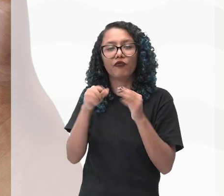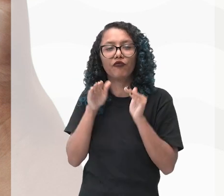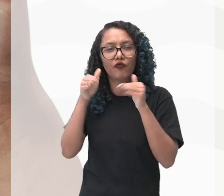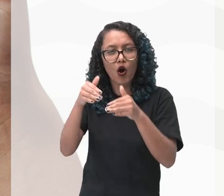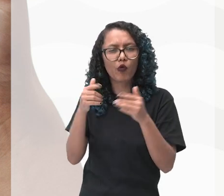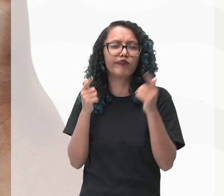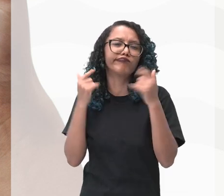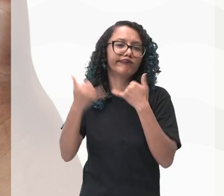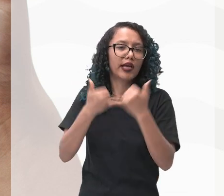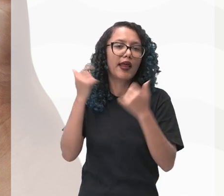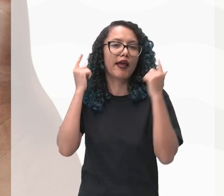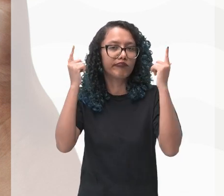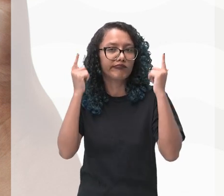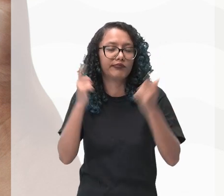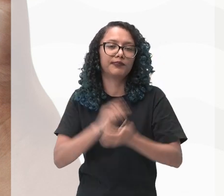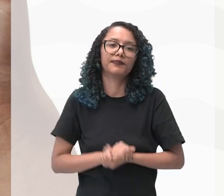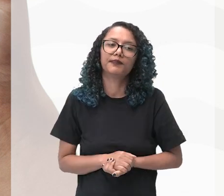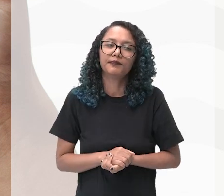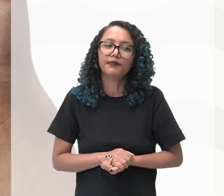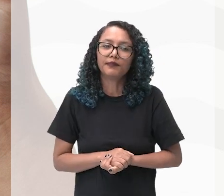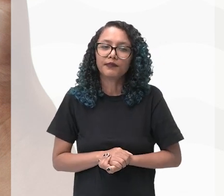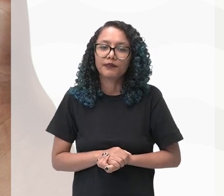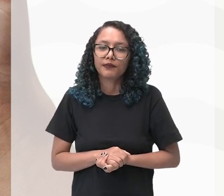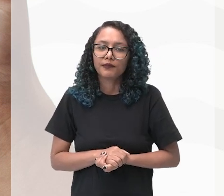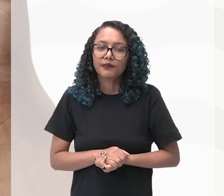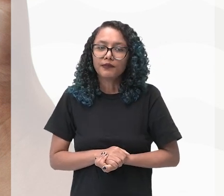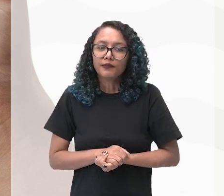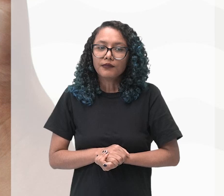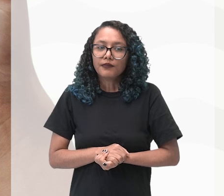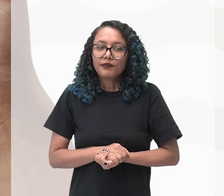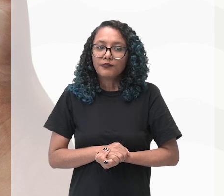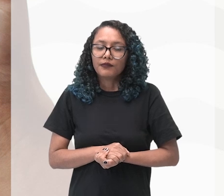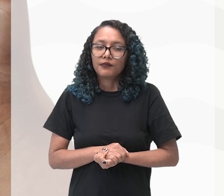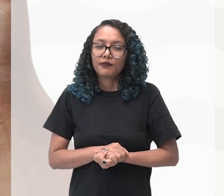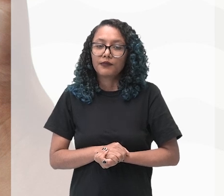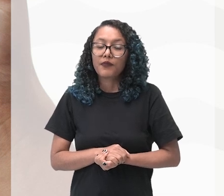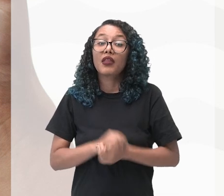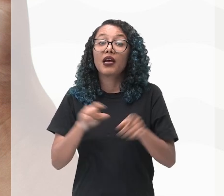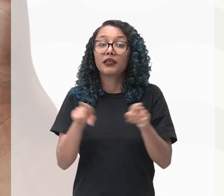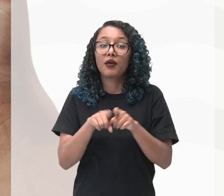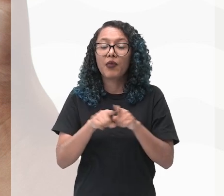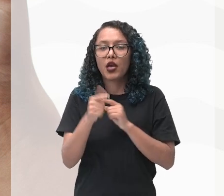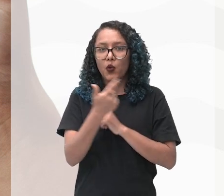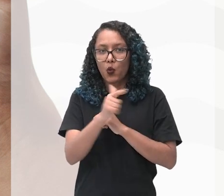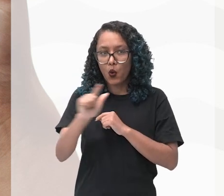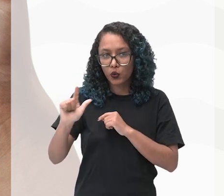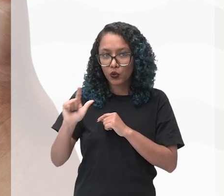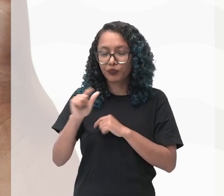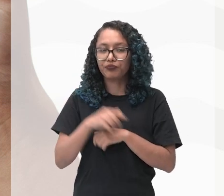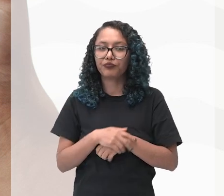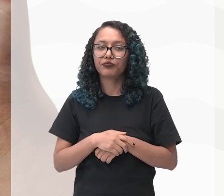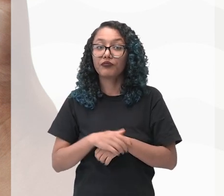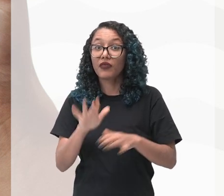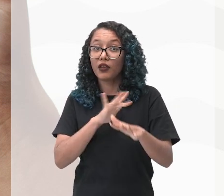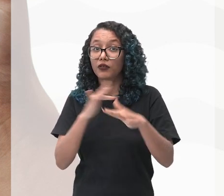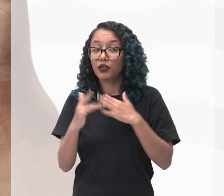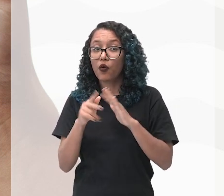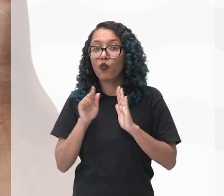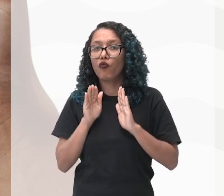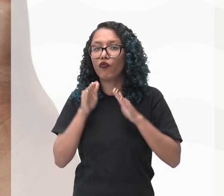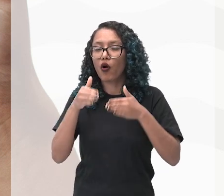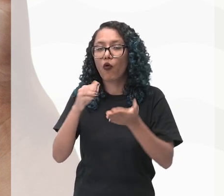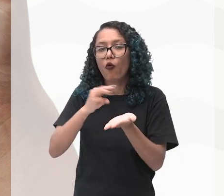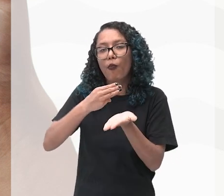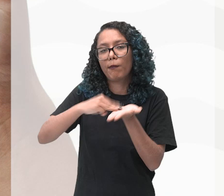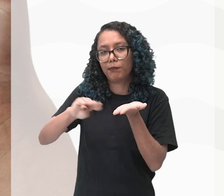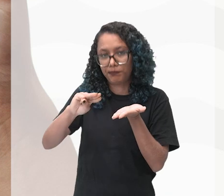e descontraídas, focadas para trazer esse entretenimento. Nós vamos ter também as redes